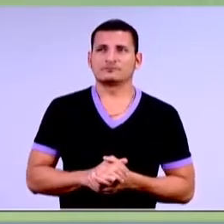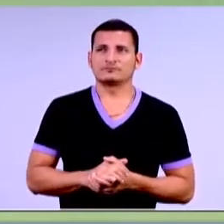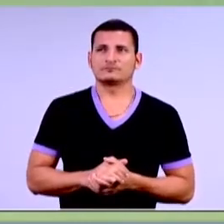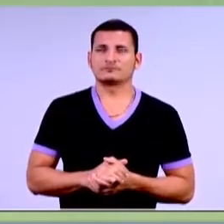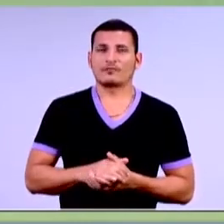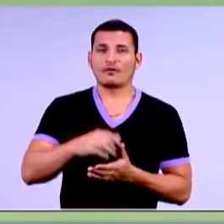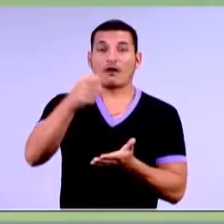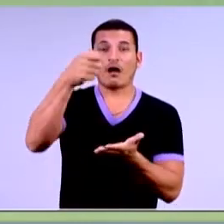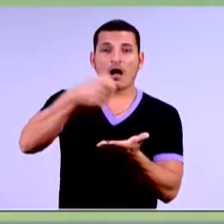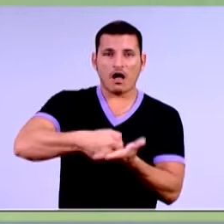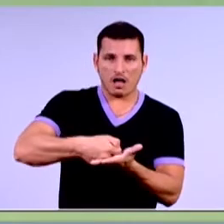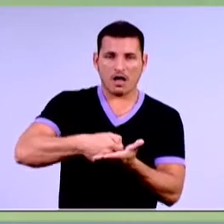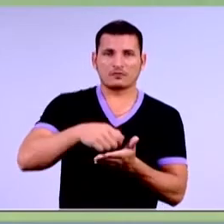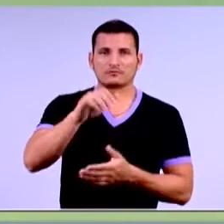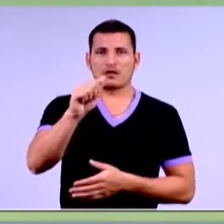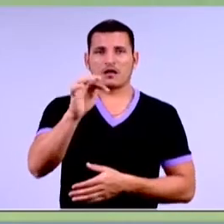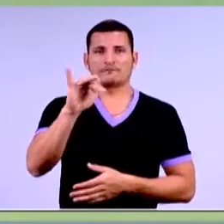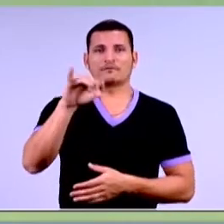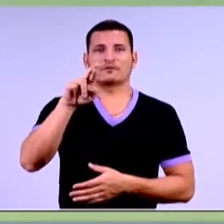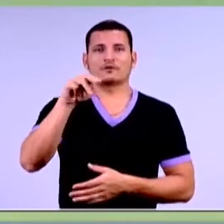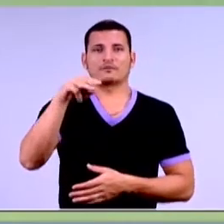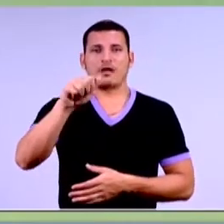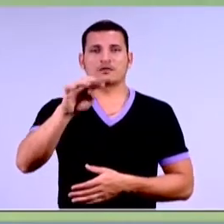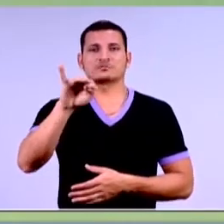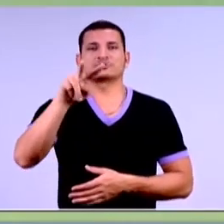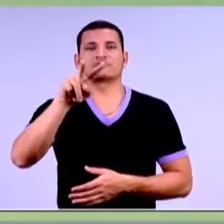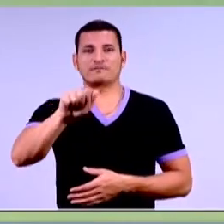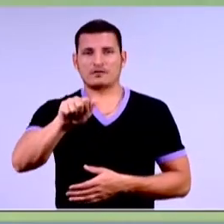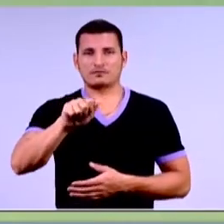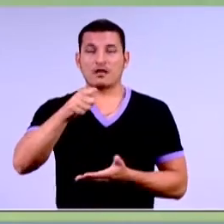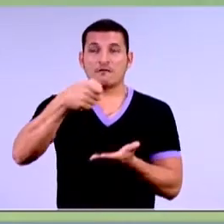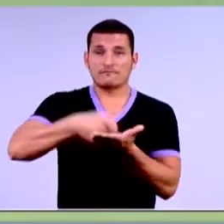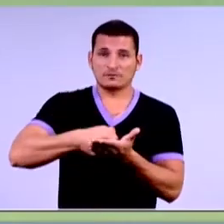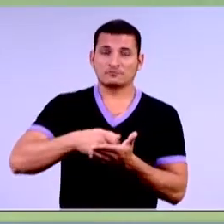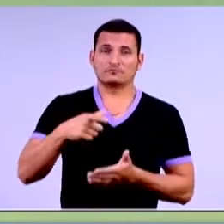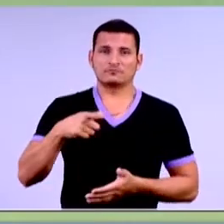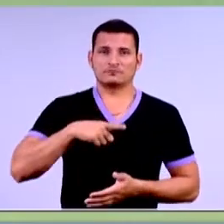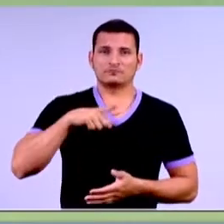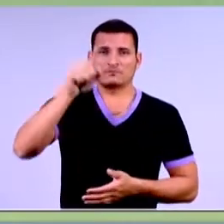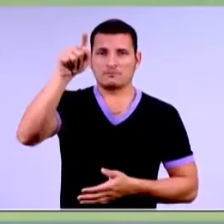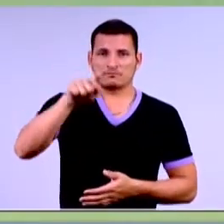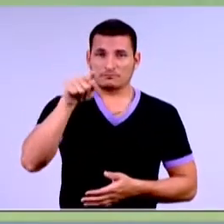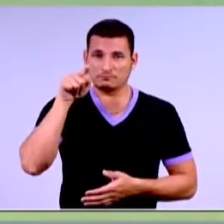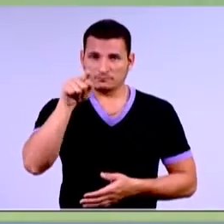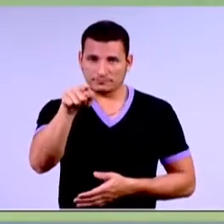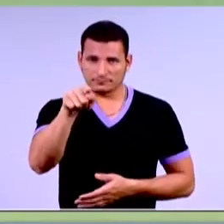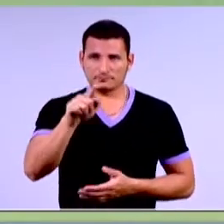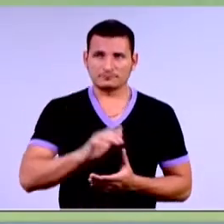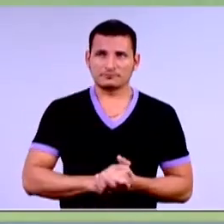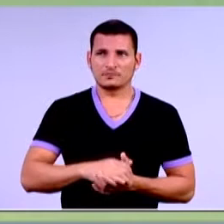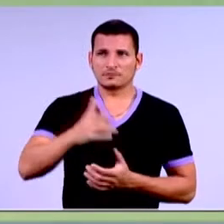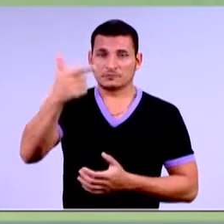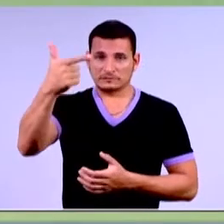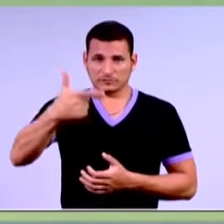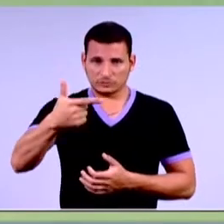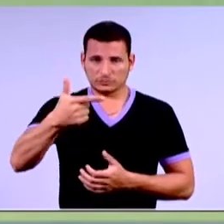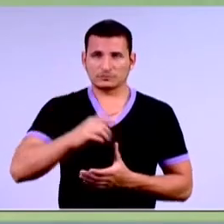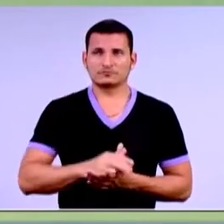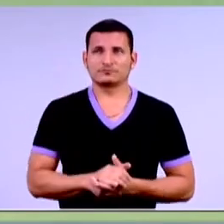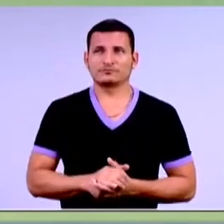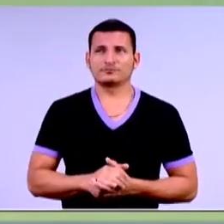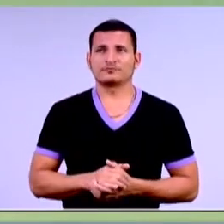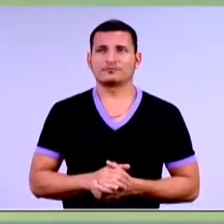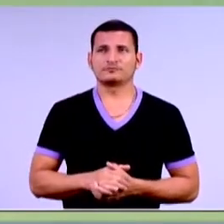afirmativa muito bem até porque vocês têm um ponto de exclamação né vamos à segunda aí na